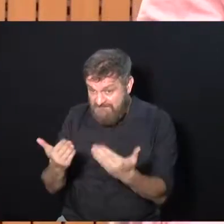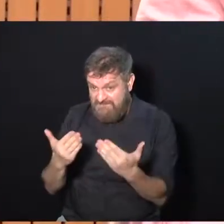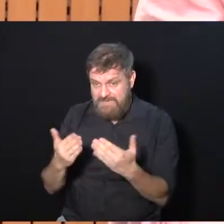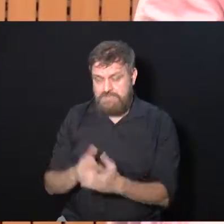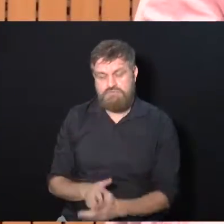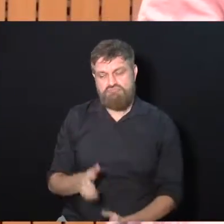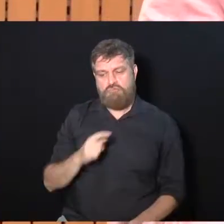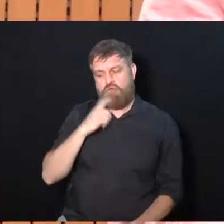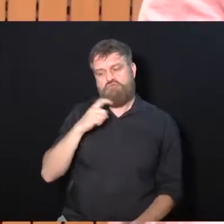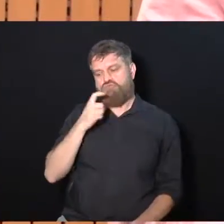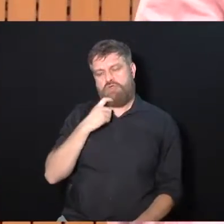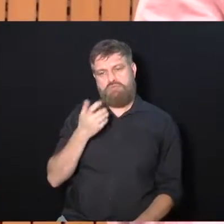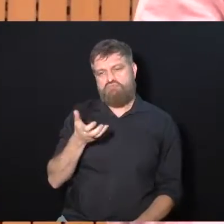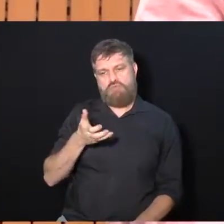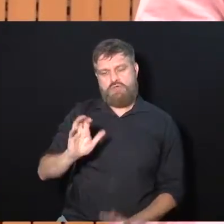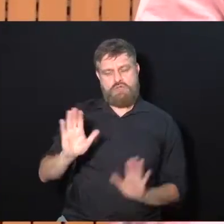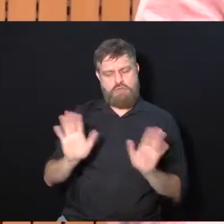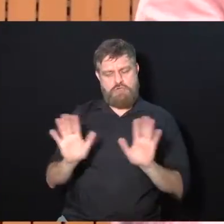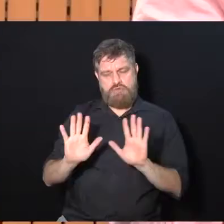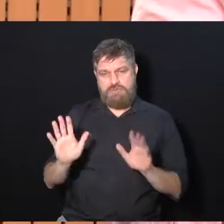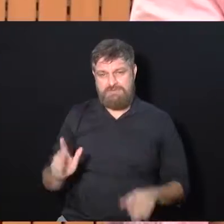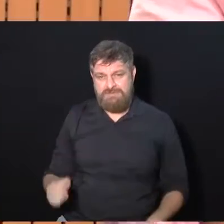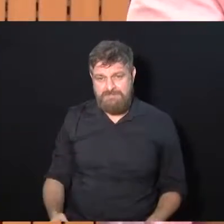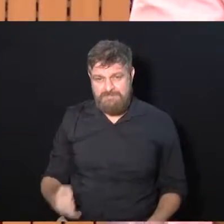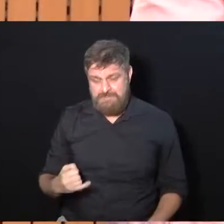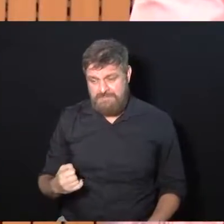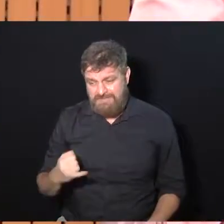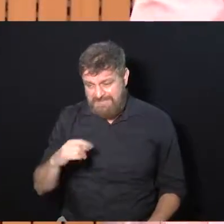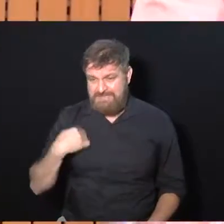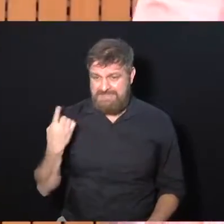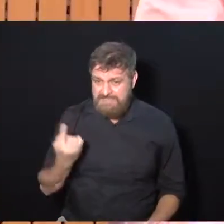sua casa, né? Então, se fosse dar essa